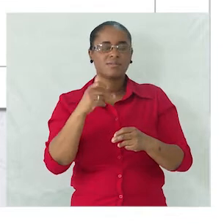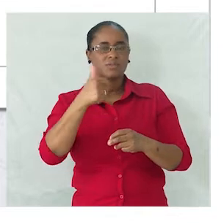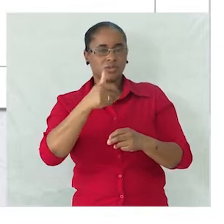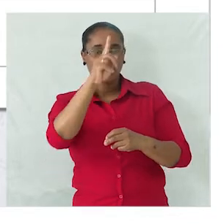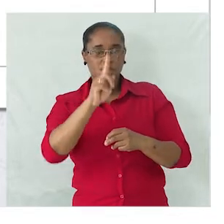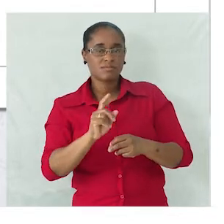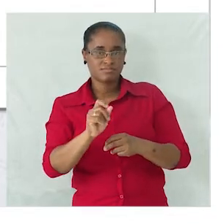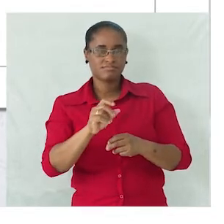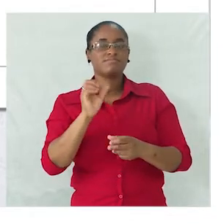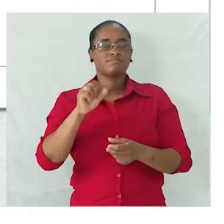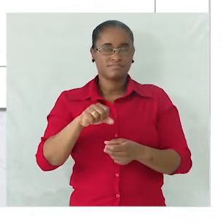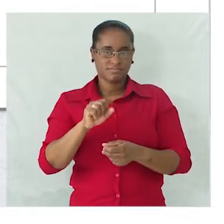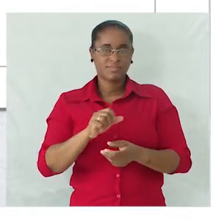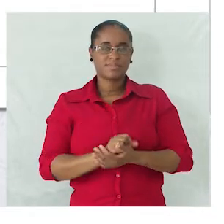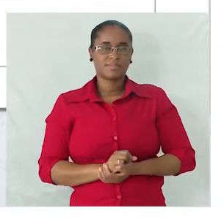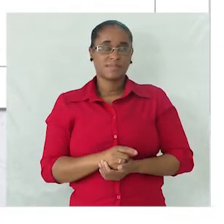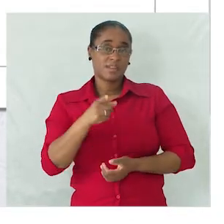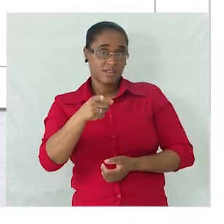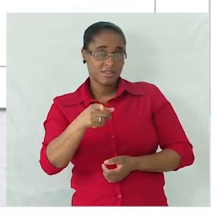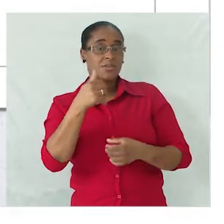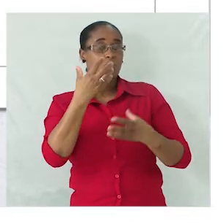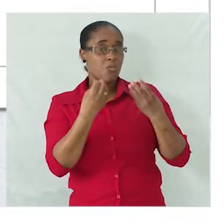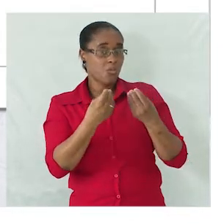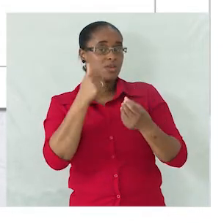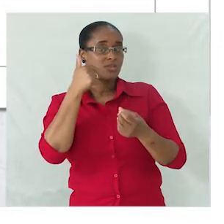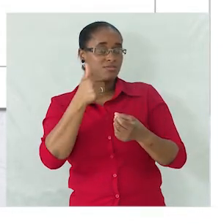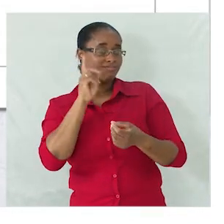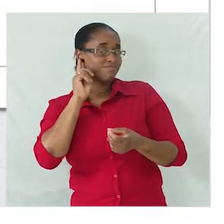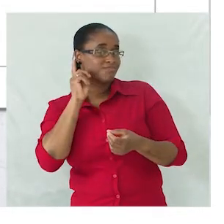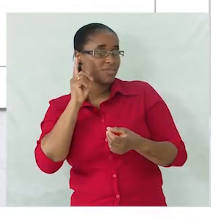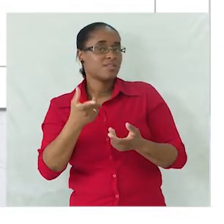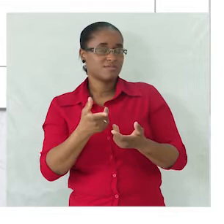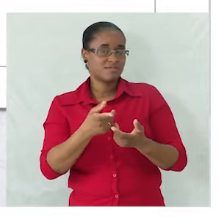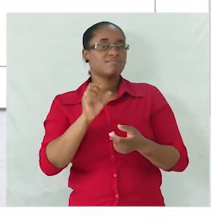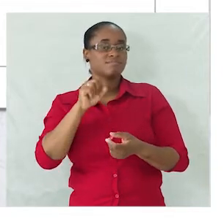Sim, não é? Isso é muito importante. Proteger a família é muito importante.